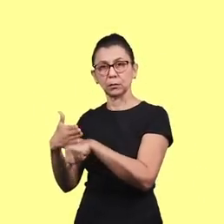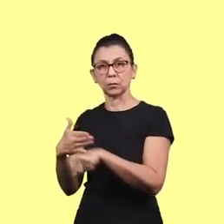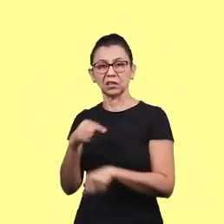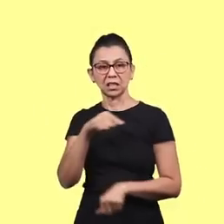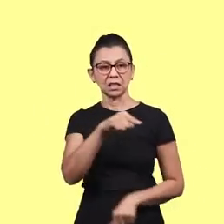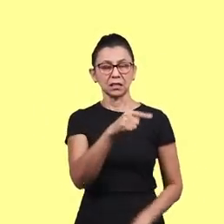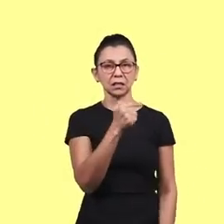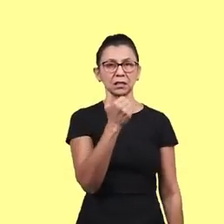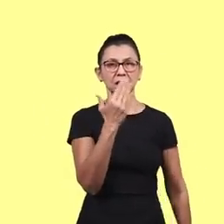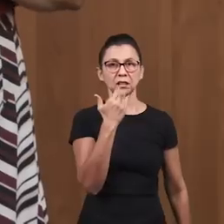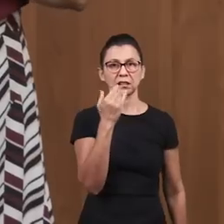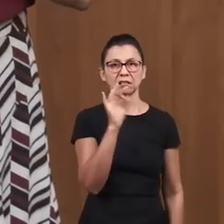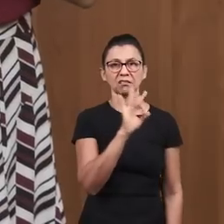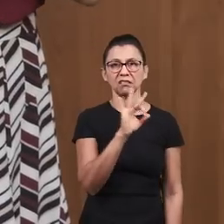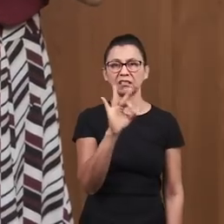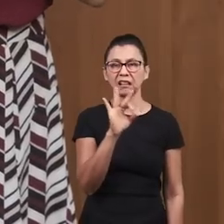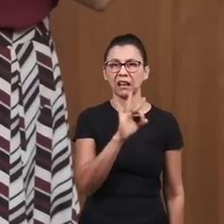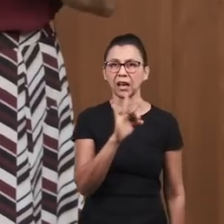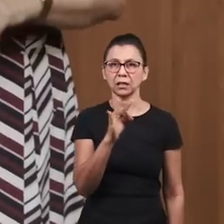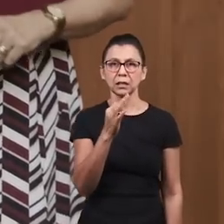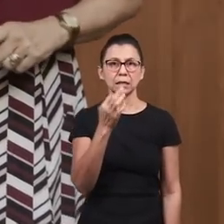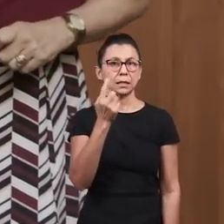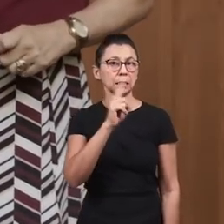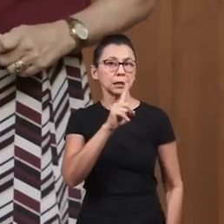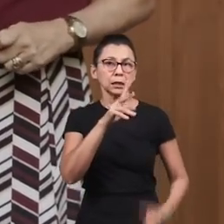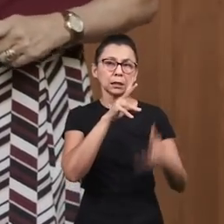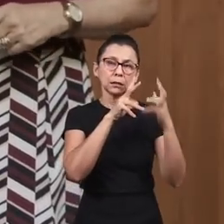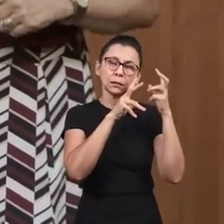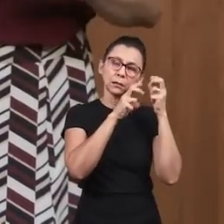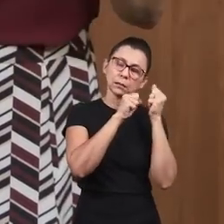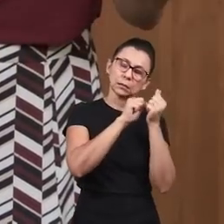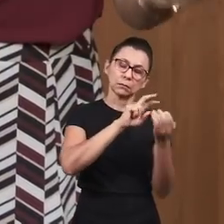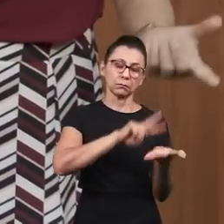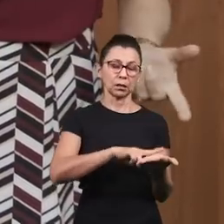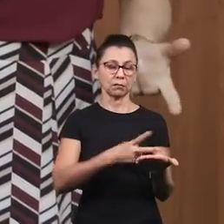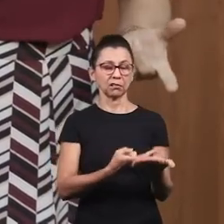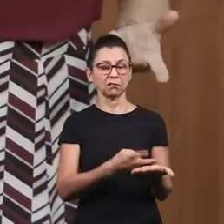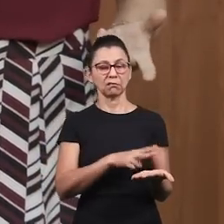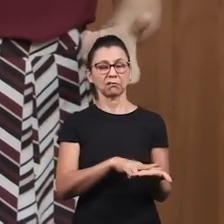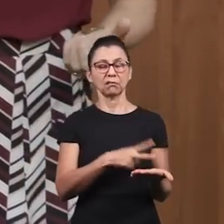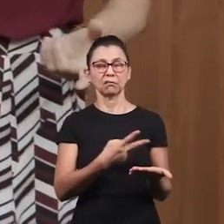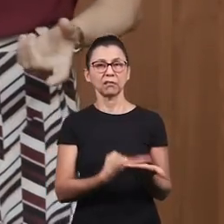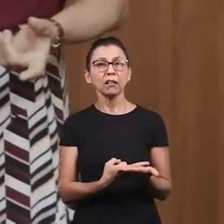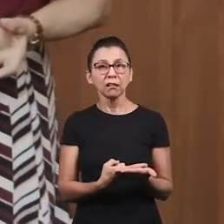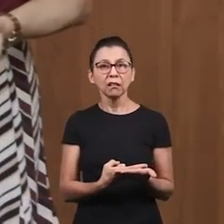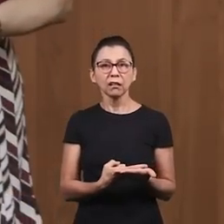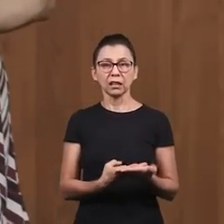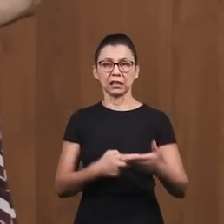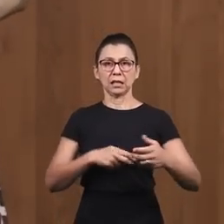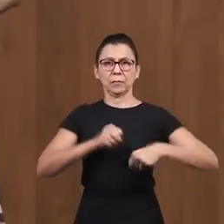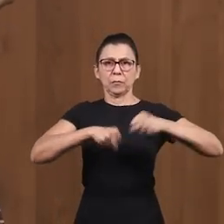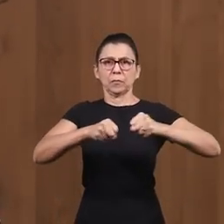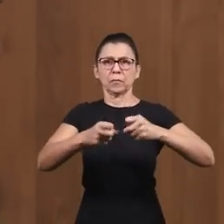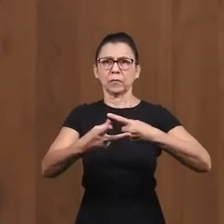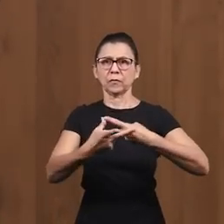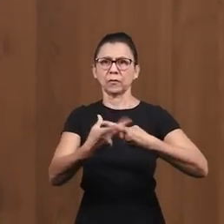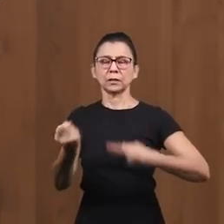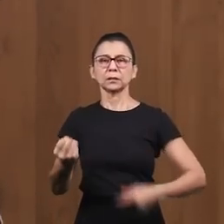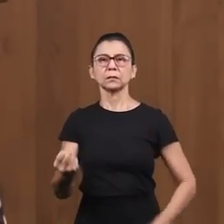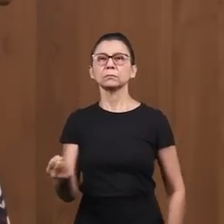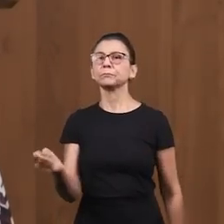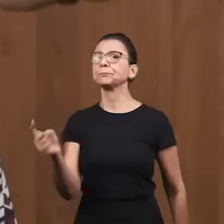comer direito, se o atleta não dormir direito, ele vai vencer a corrida?